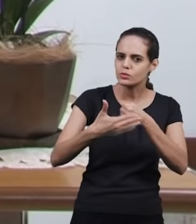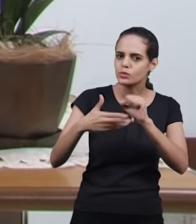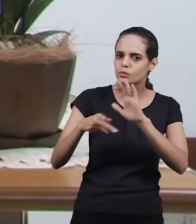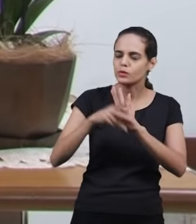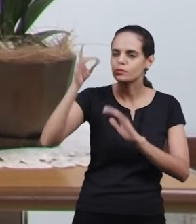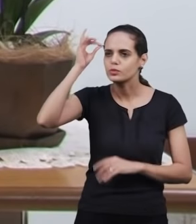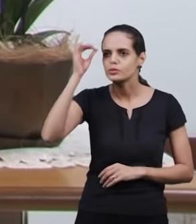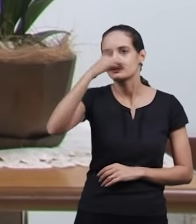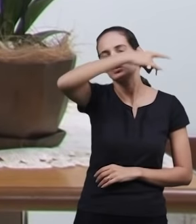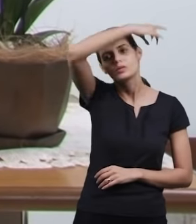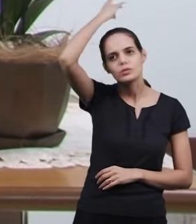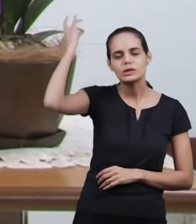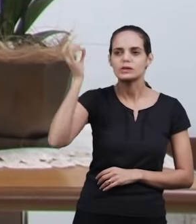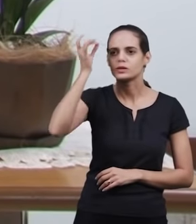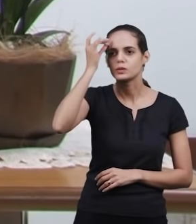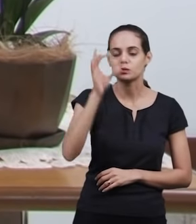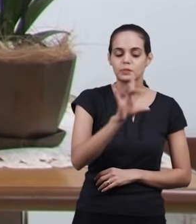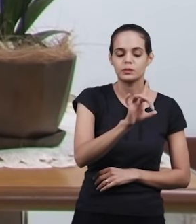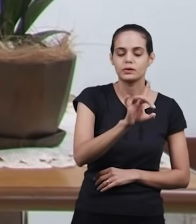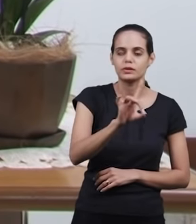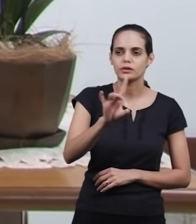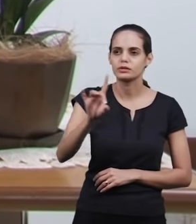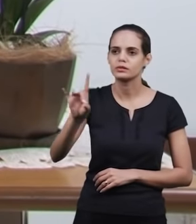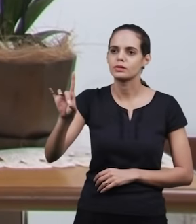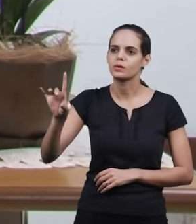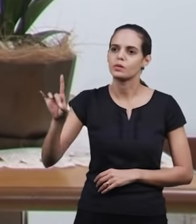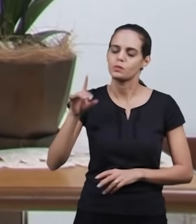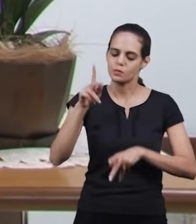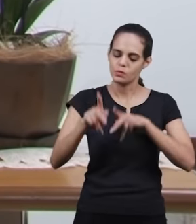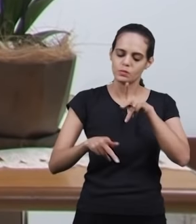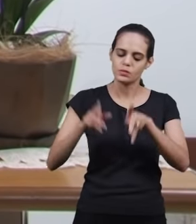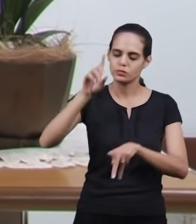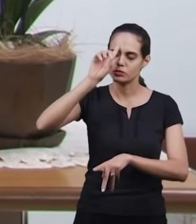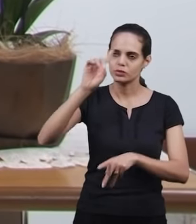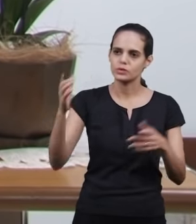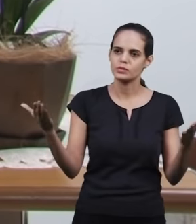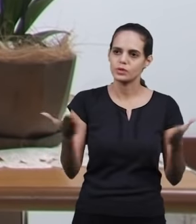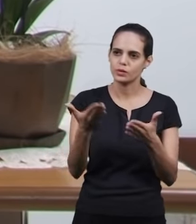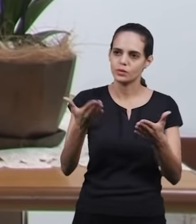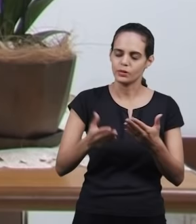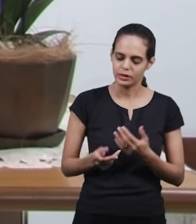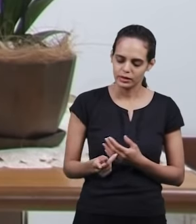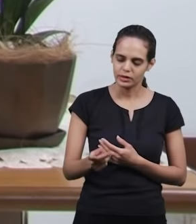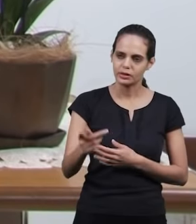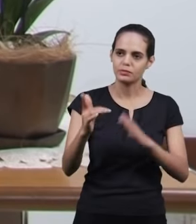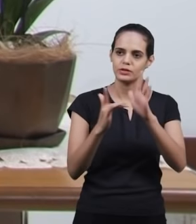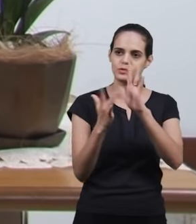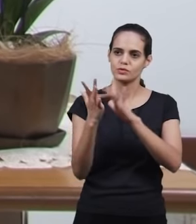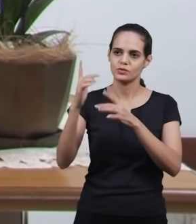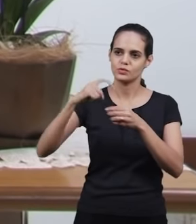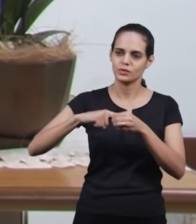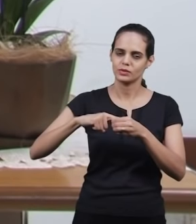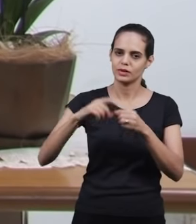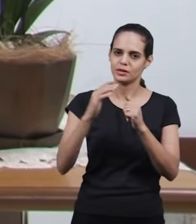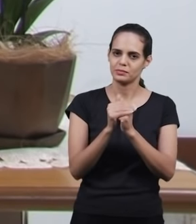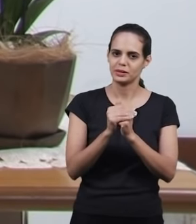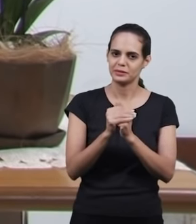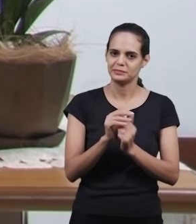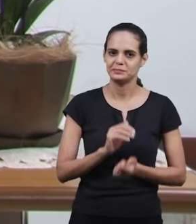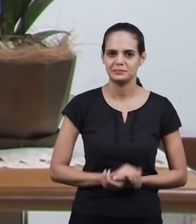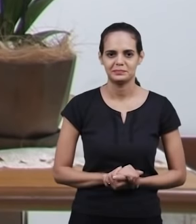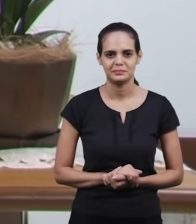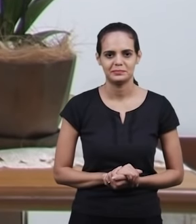consolo do Espírito Santo seja com cada um de vós, com todo o povo de Deus, desde agora e até a volta do Senhor